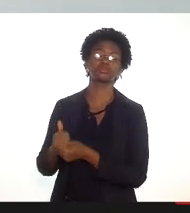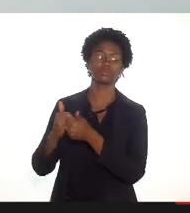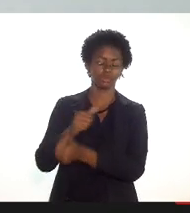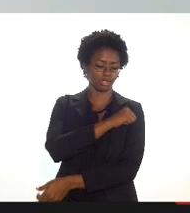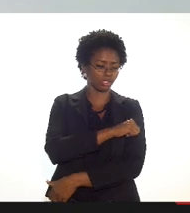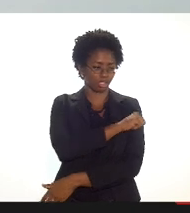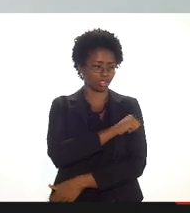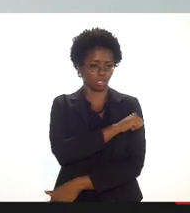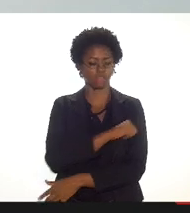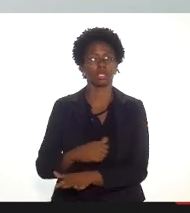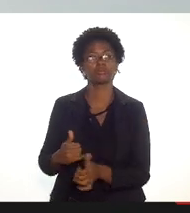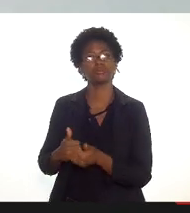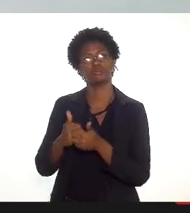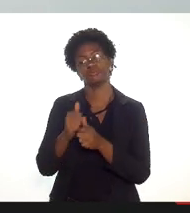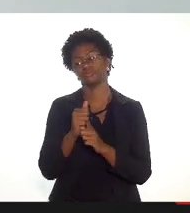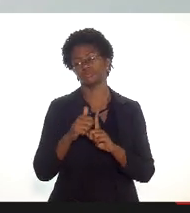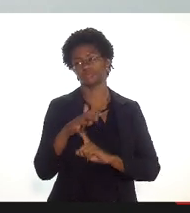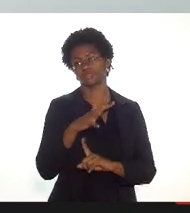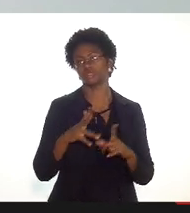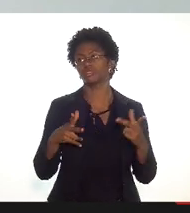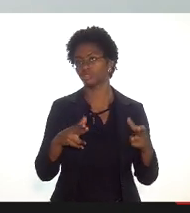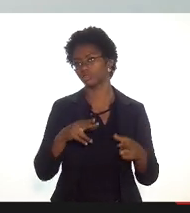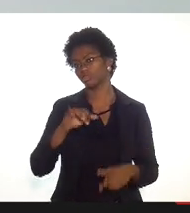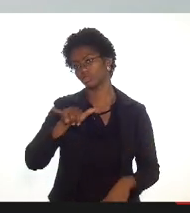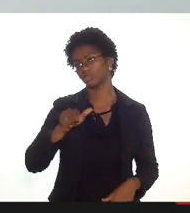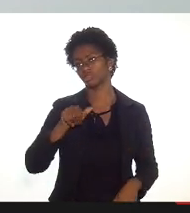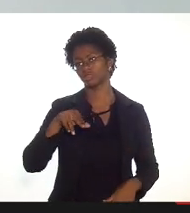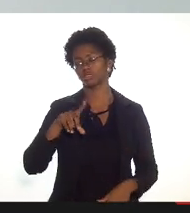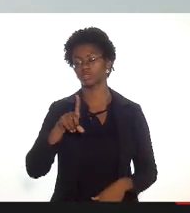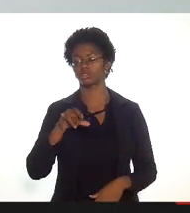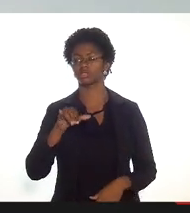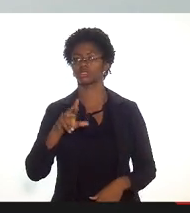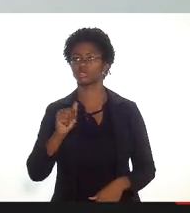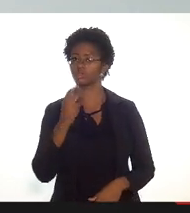que a doutora Jandira colocou, né, em